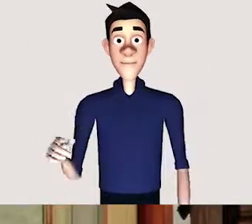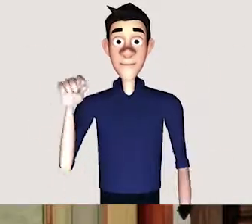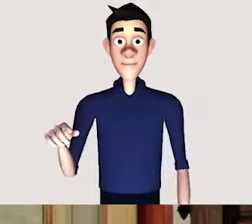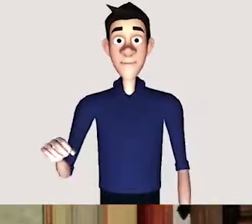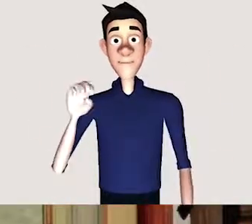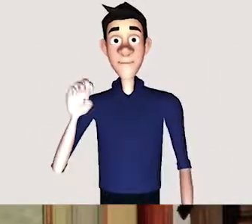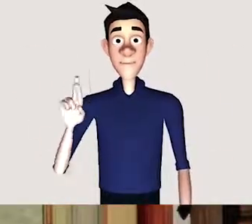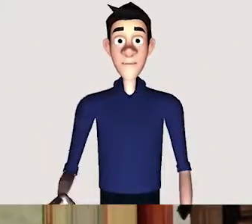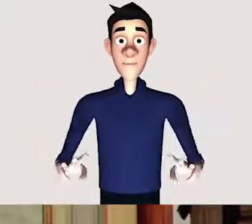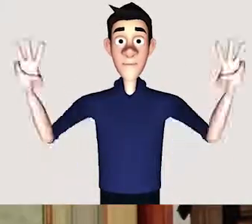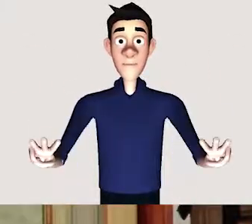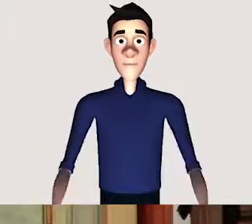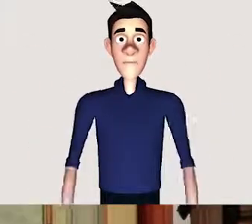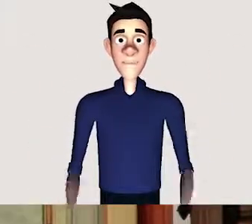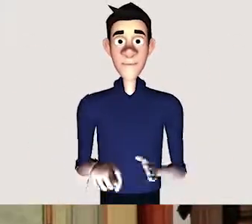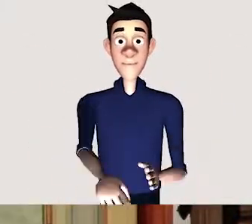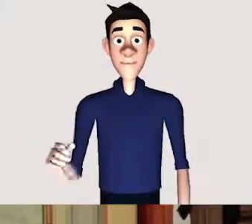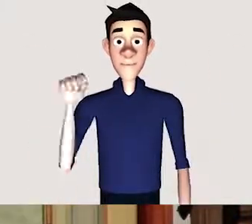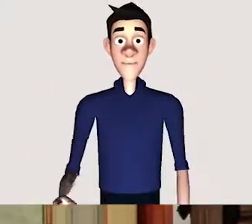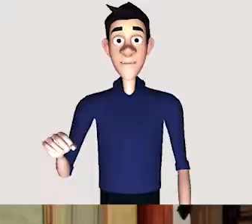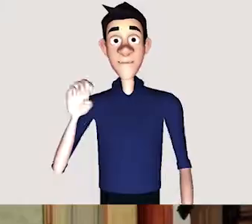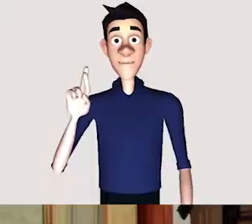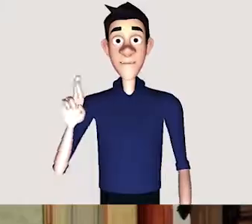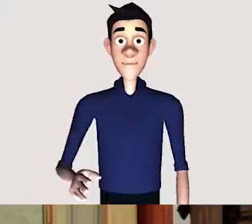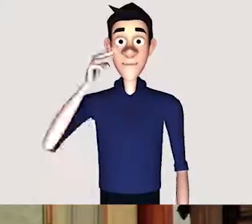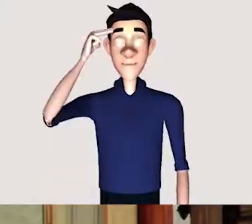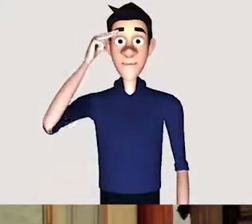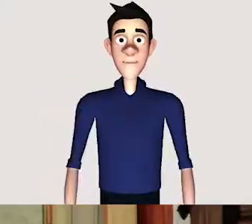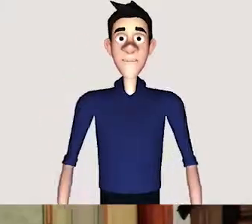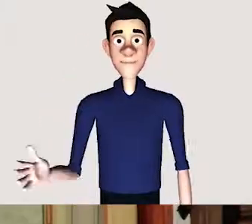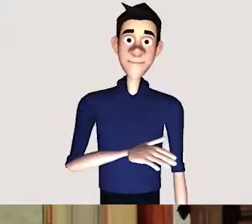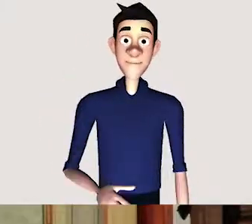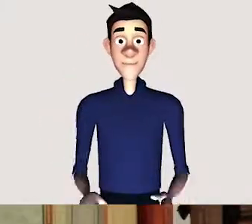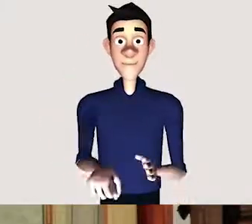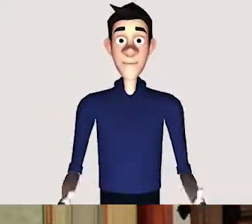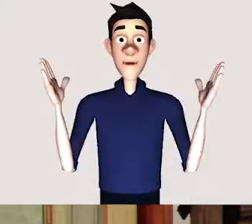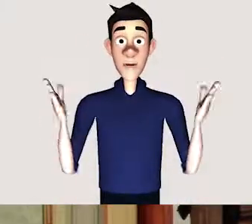articulado nos museus. Perguntamos o que é museu.